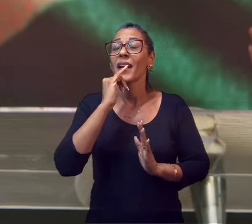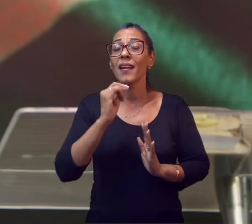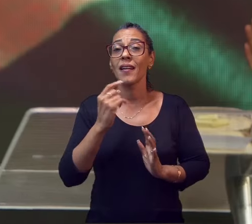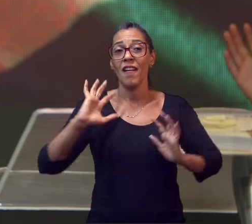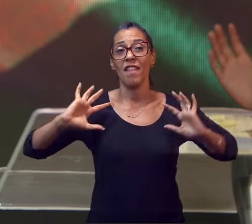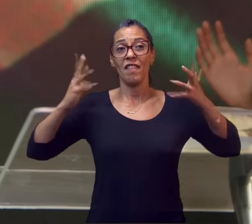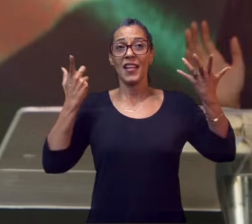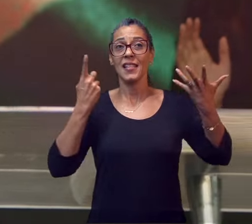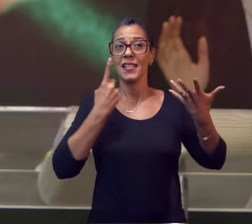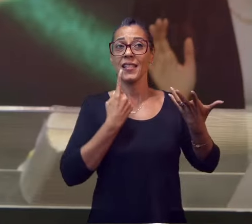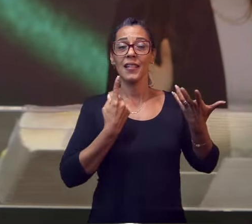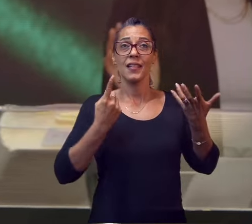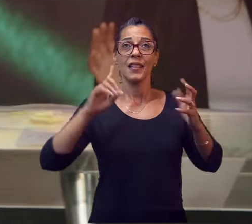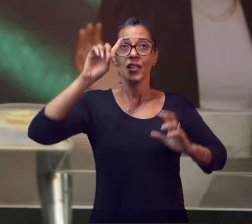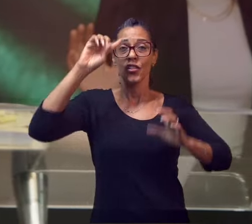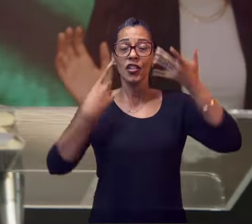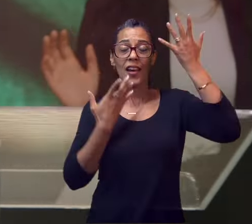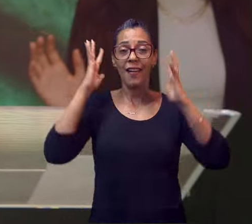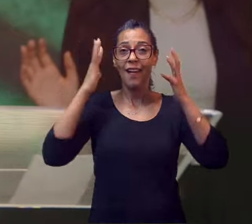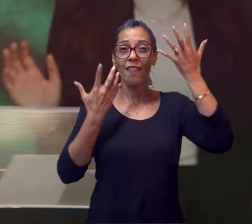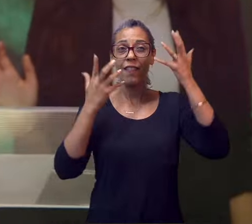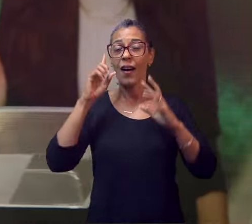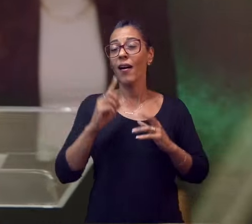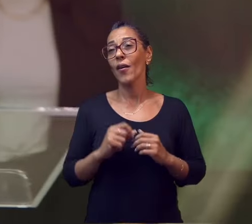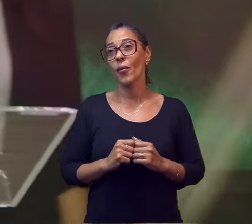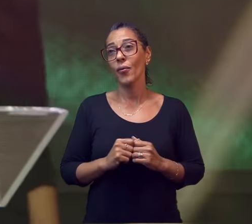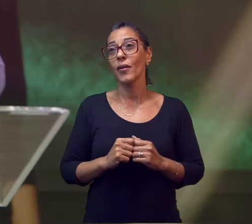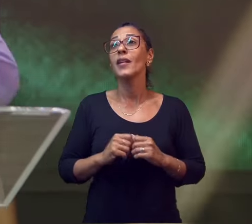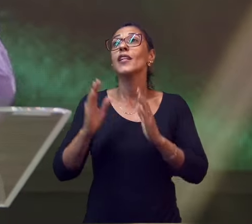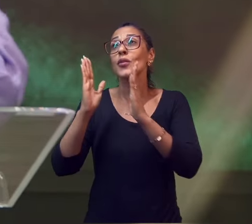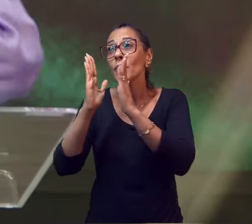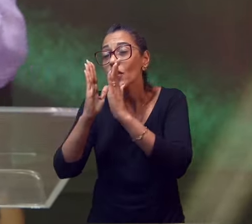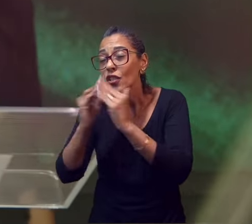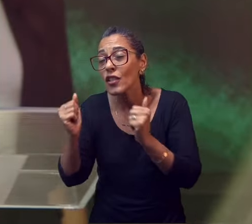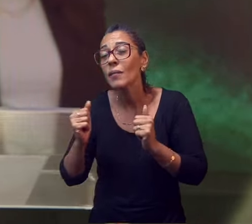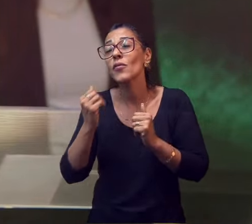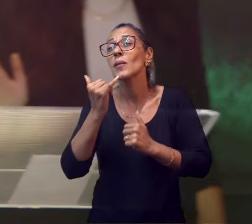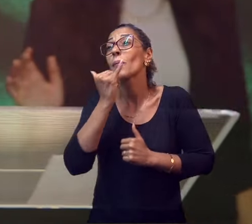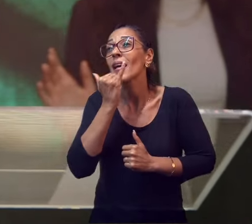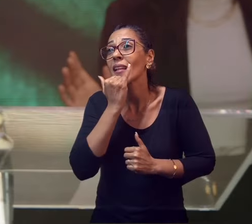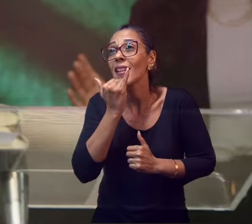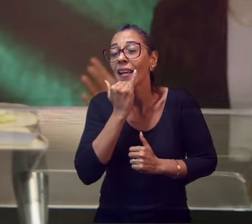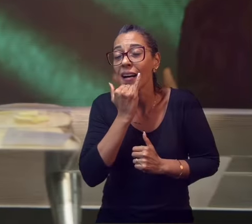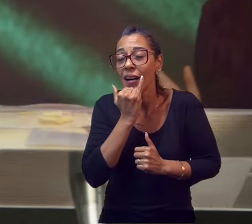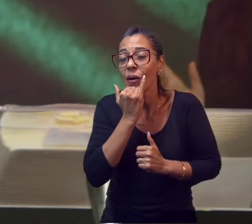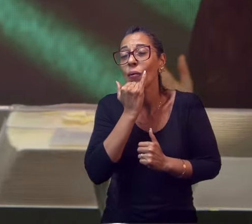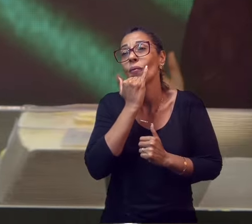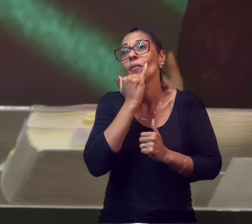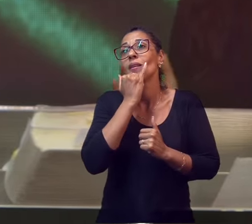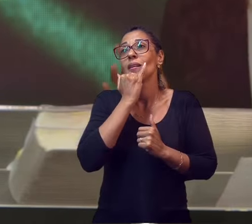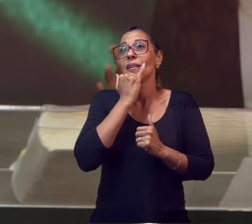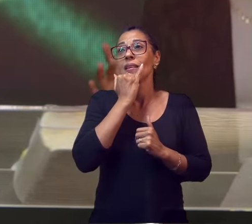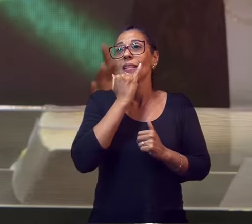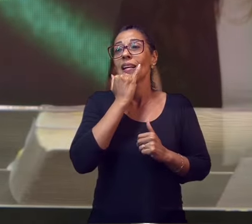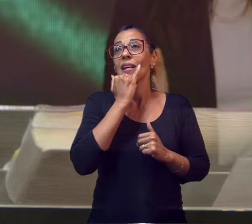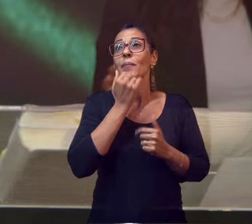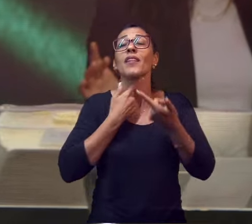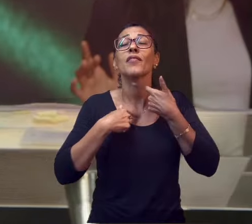Te pedimos perdão ao pai porque Belo Horizonte é considerada a cidade que mais tem bares no Brasil